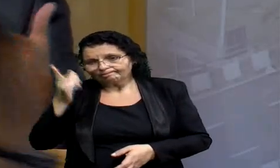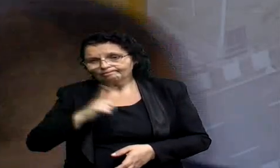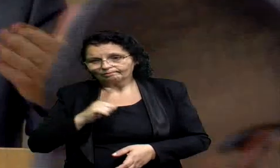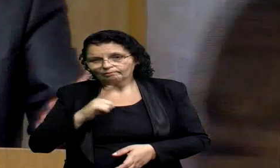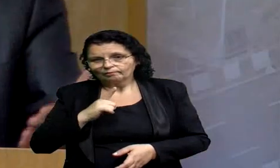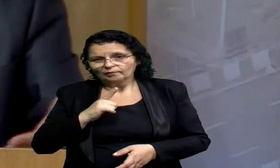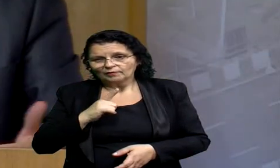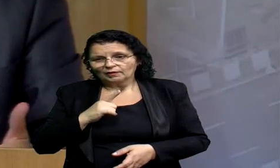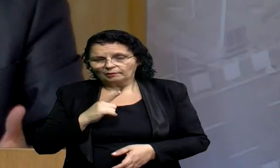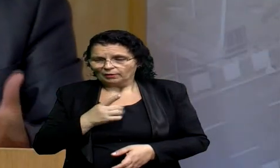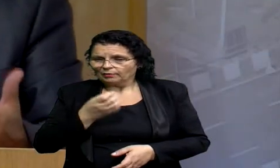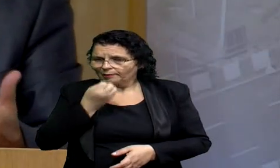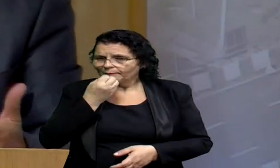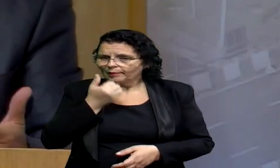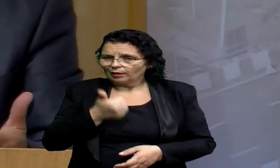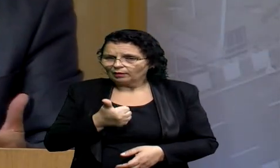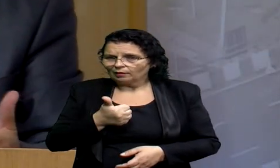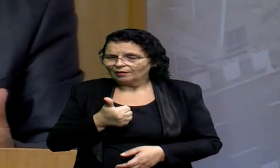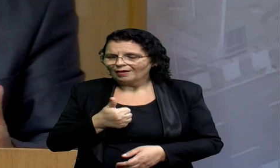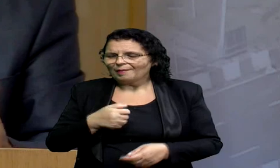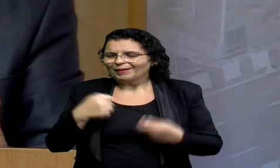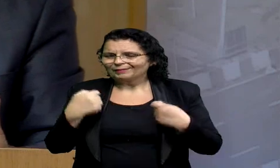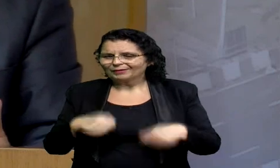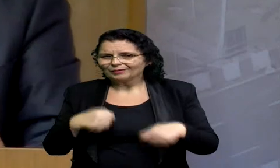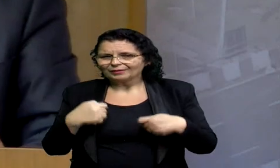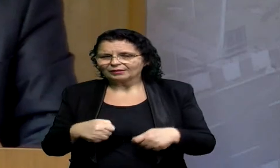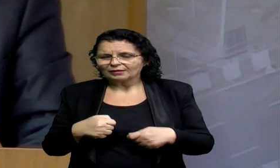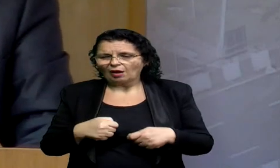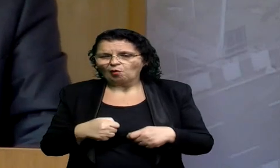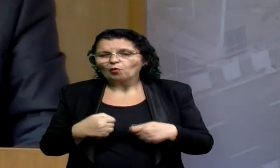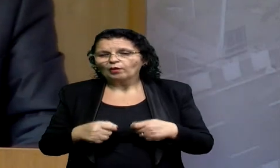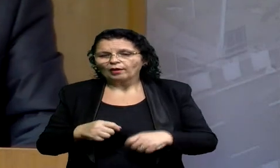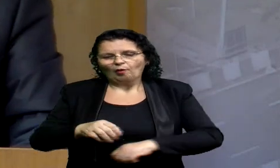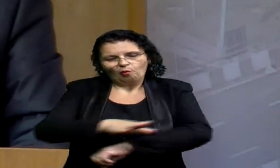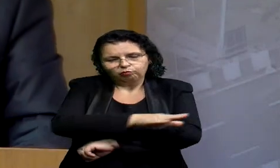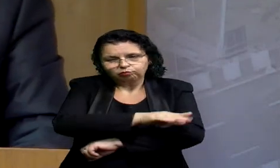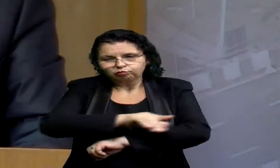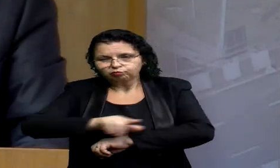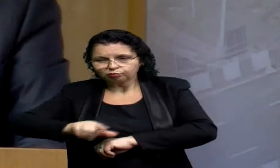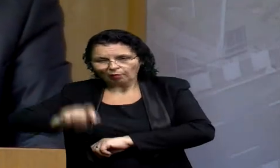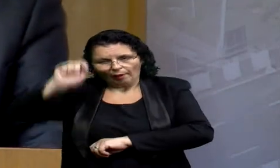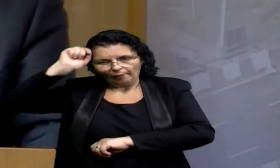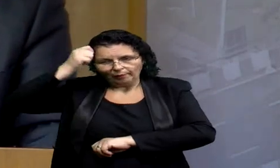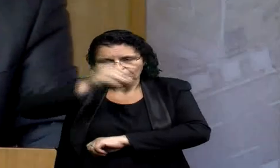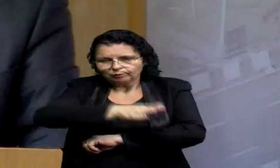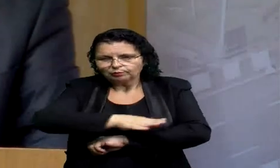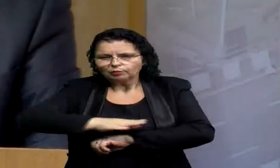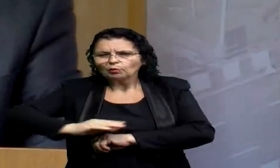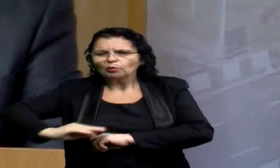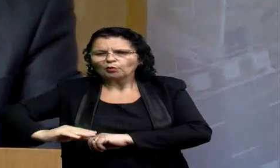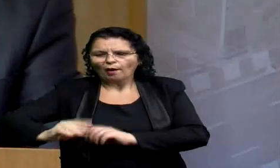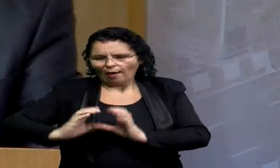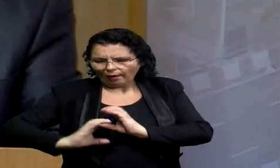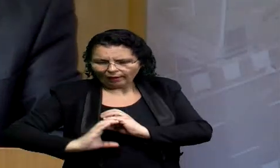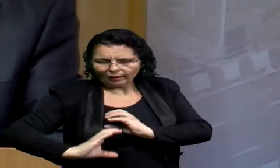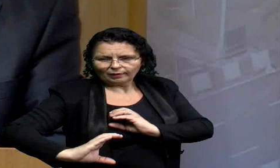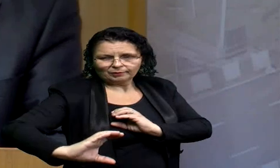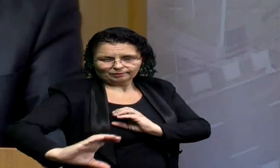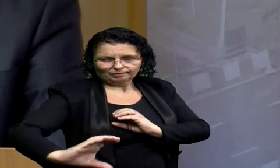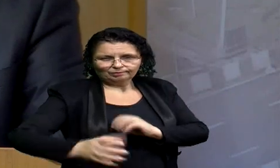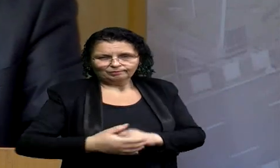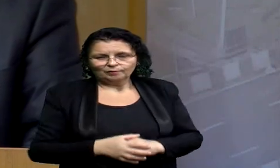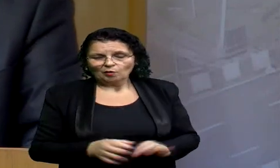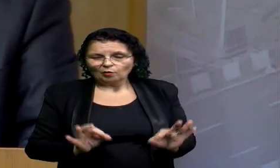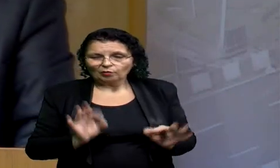que vivem bem e a necessidade de urbanização daquela região urbanização O que que a gente pede lá a